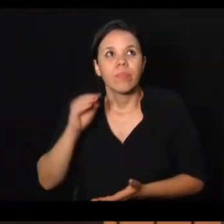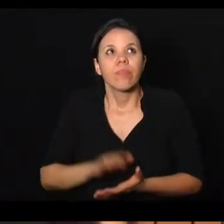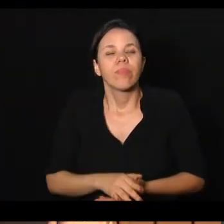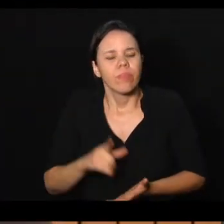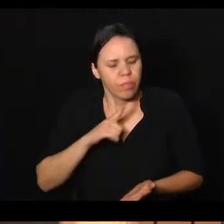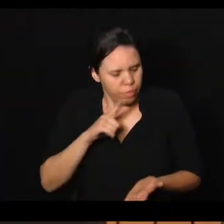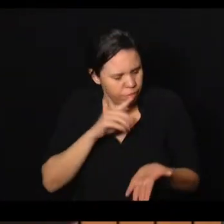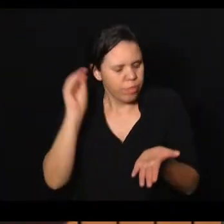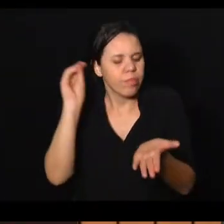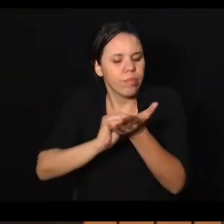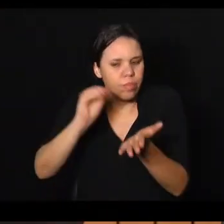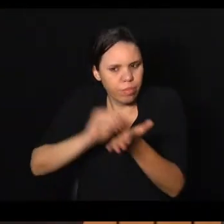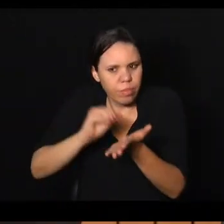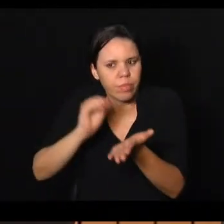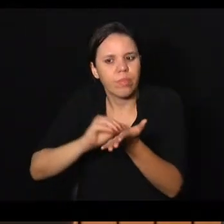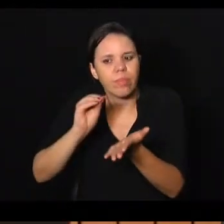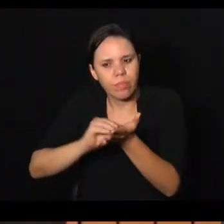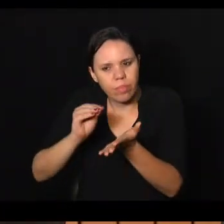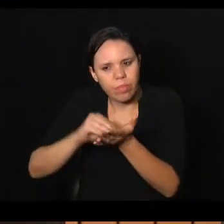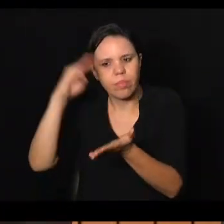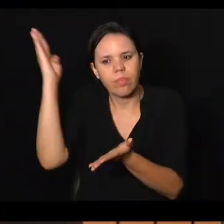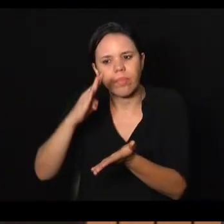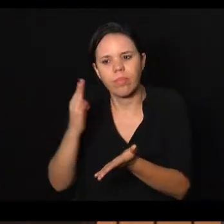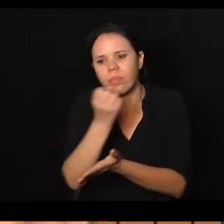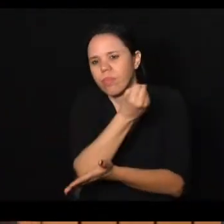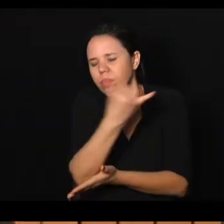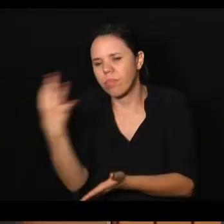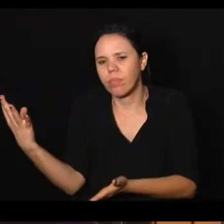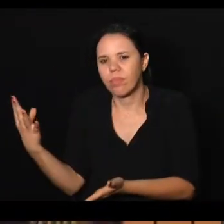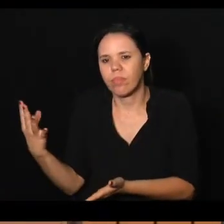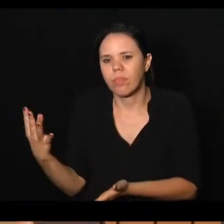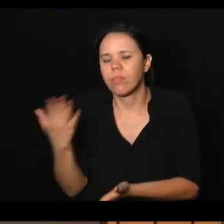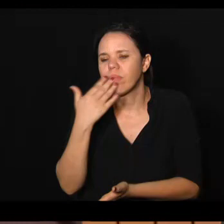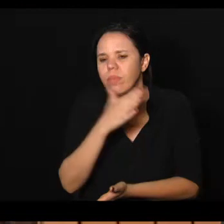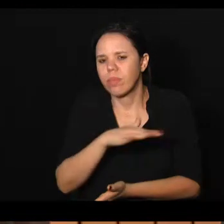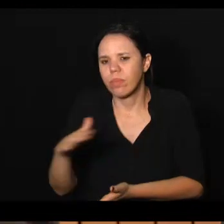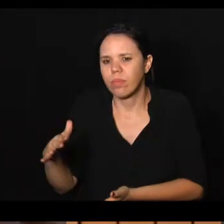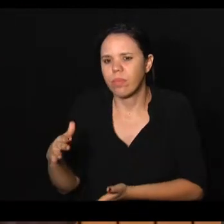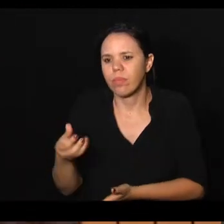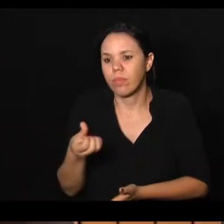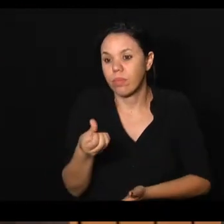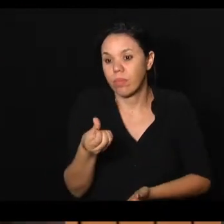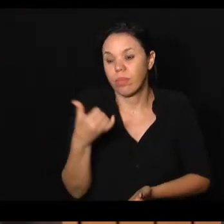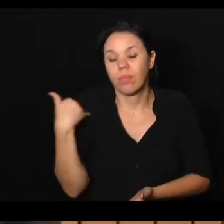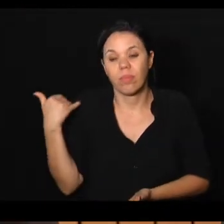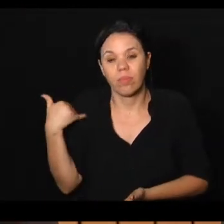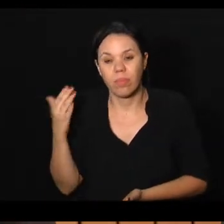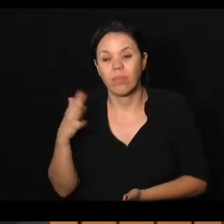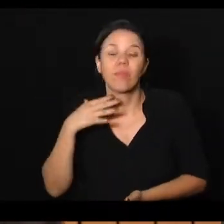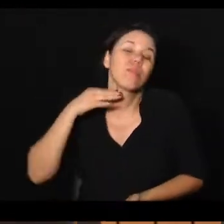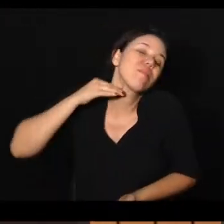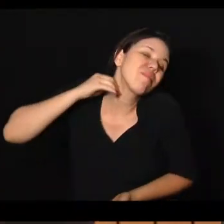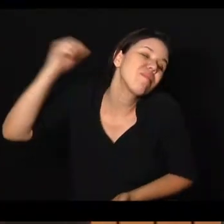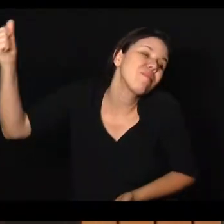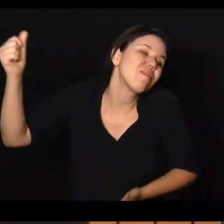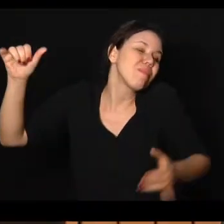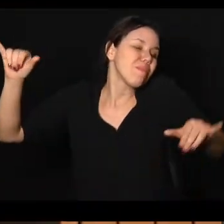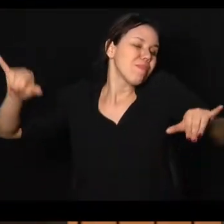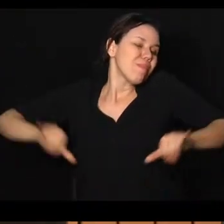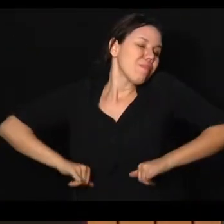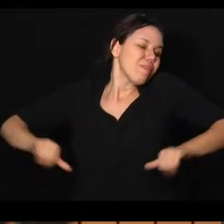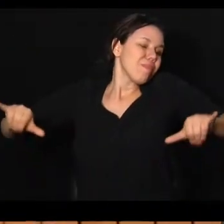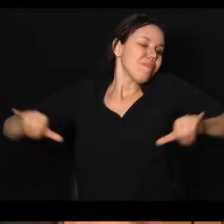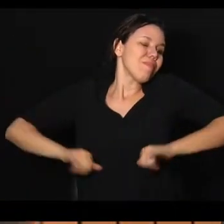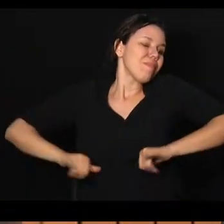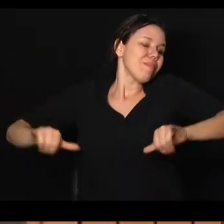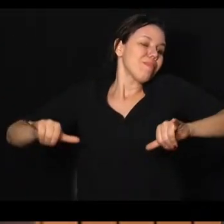registro no Brasil de crianças de 6 anos que se suicidaram porque estão em profundo sofrimento. Nós precisamos ouvir